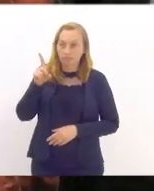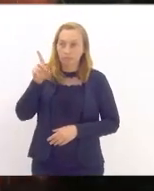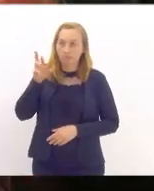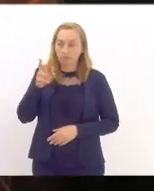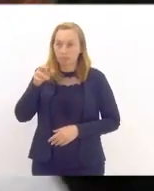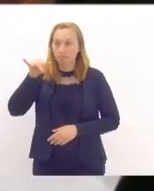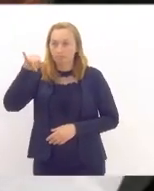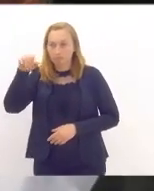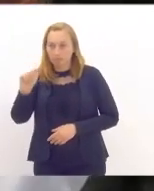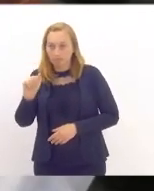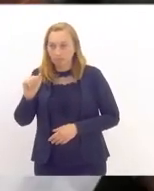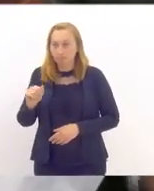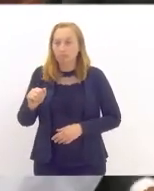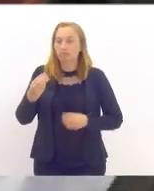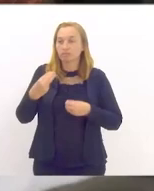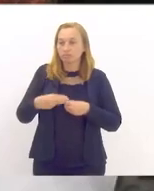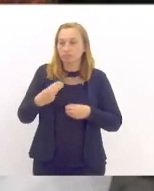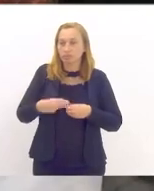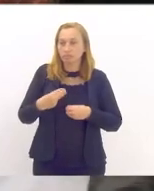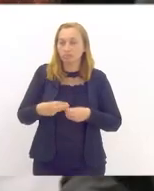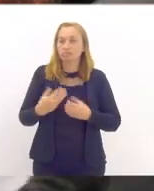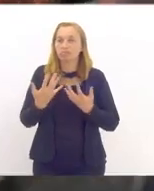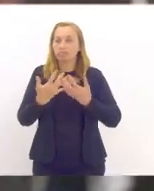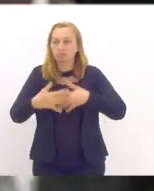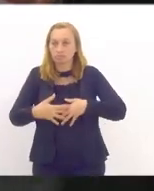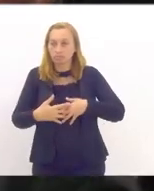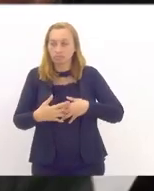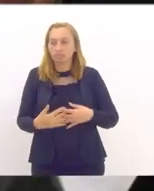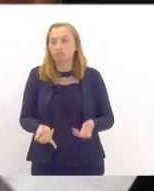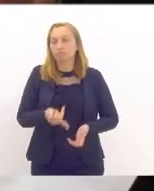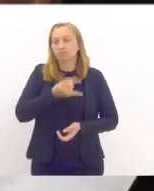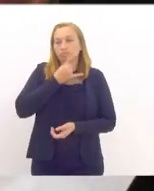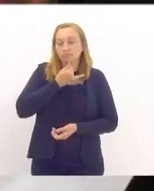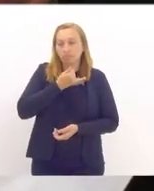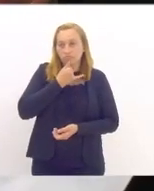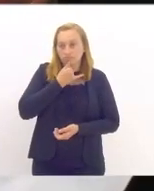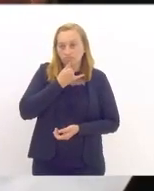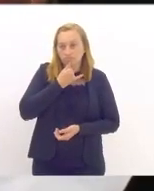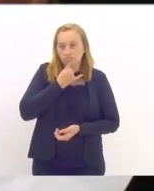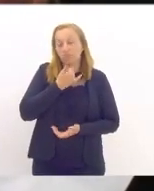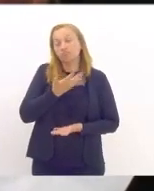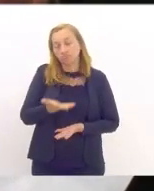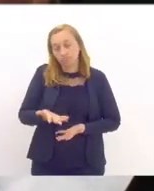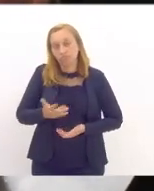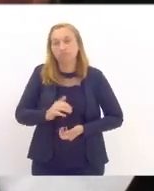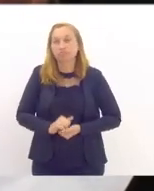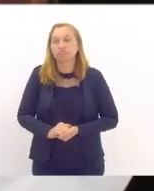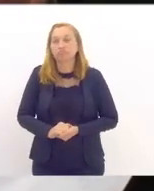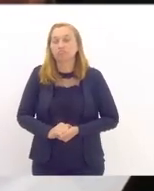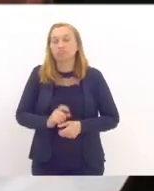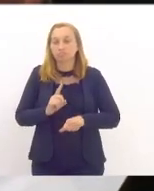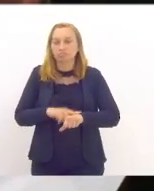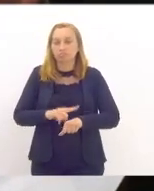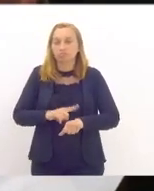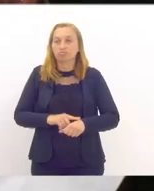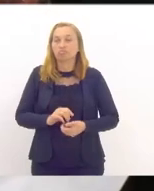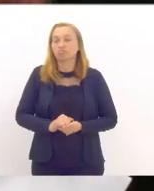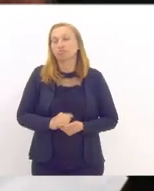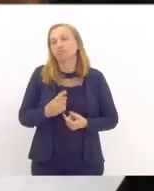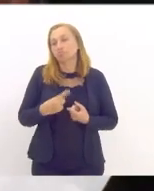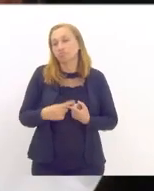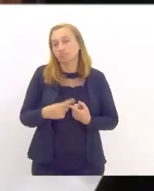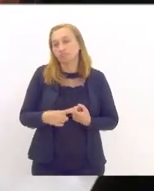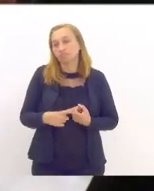experiência especificamente com o município de Petrópolis foi trágica a palavra bem oportuna por um momento porque